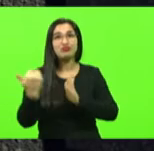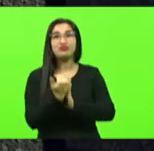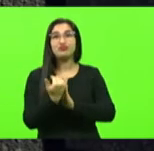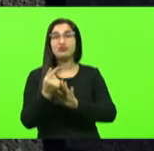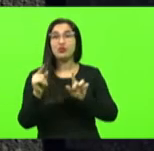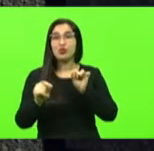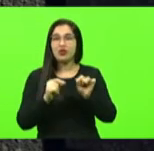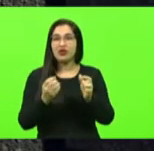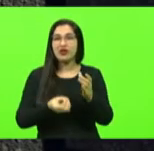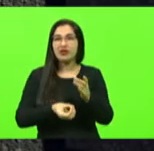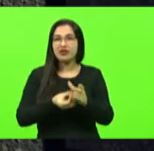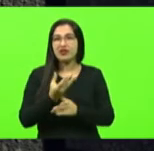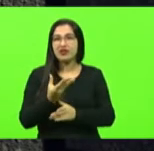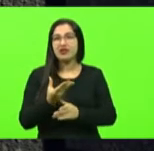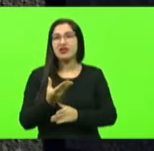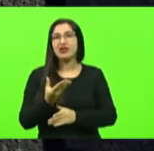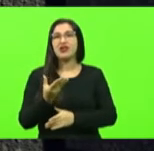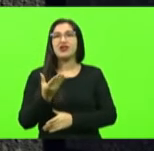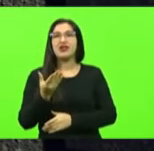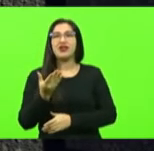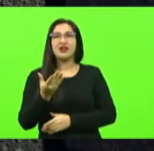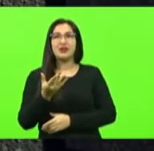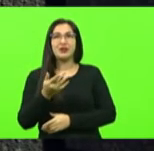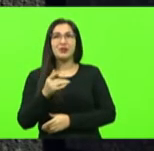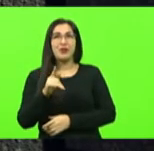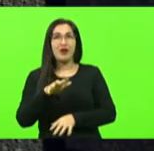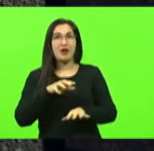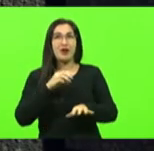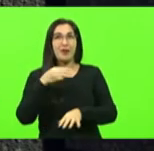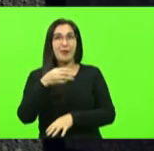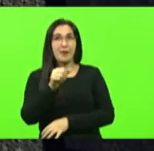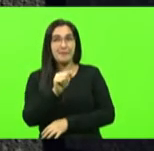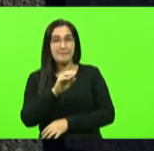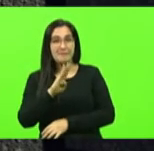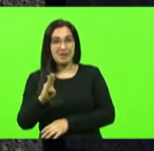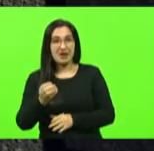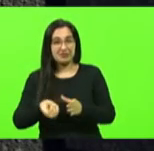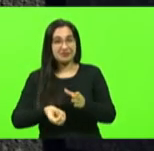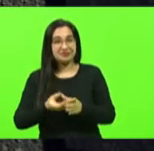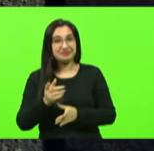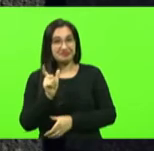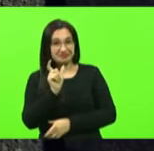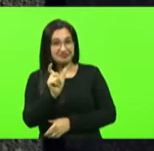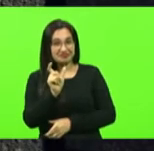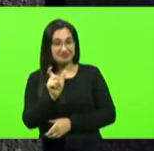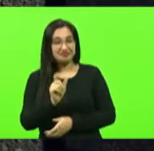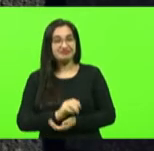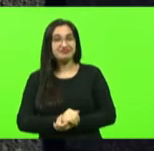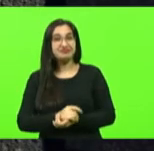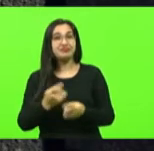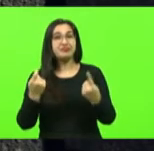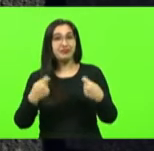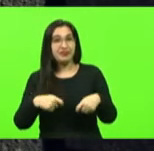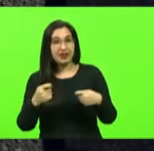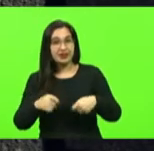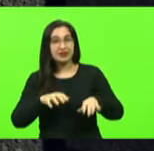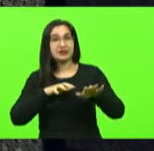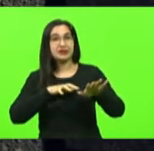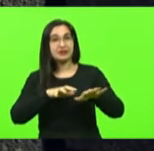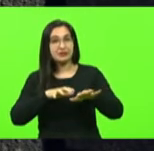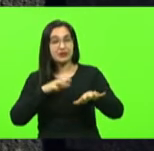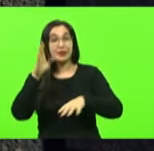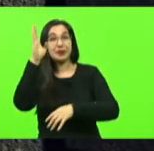90 o Movimento X por Barragem, que era o MAB. Então era necessário criar um movimento